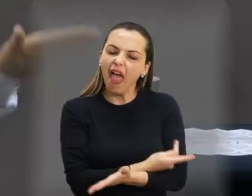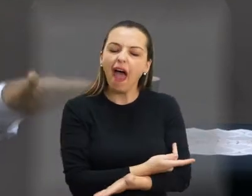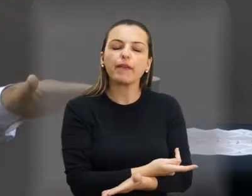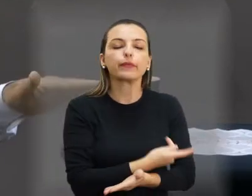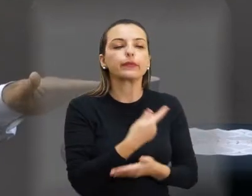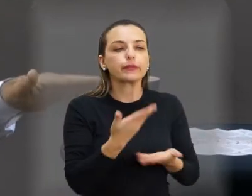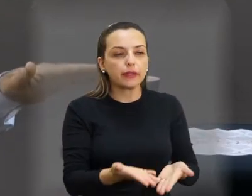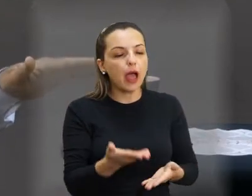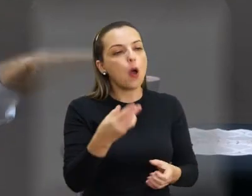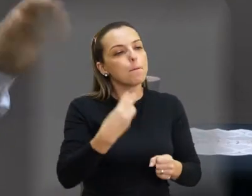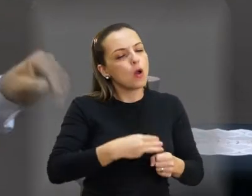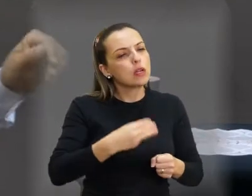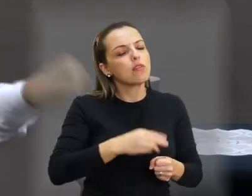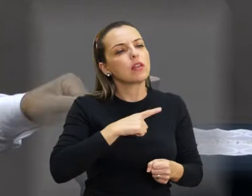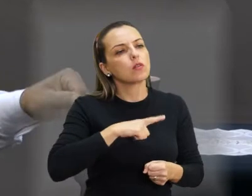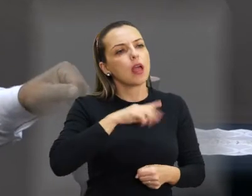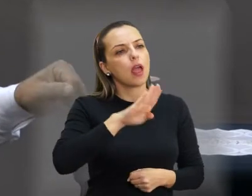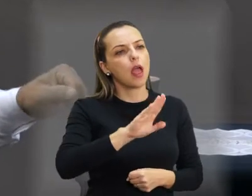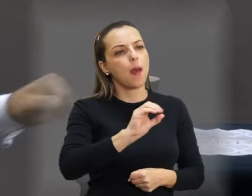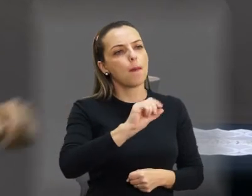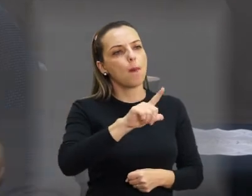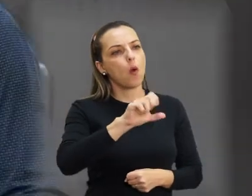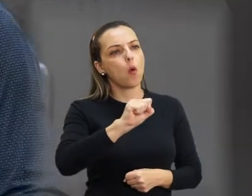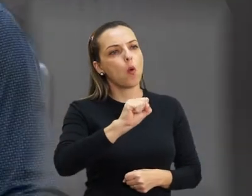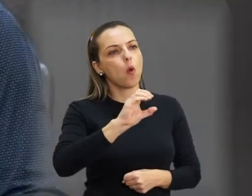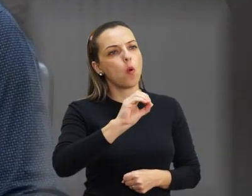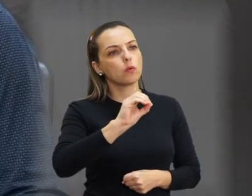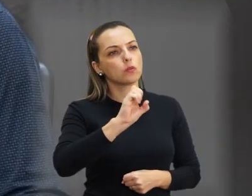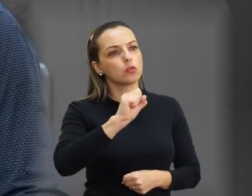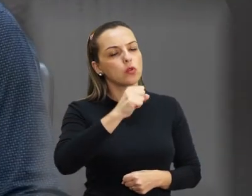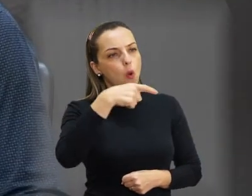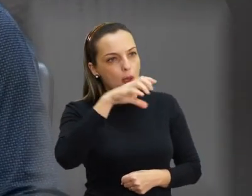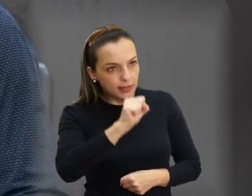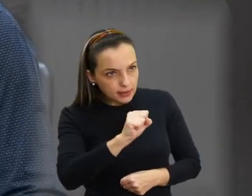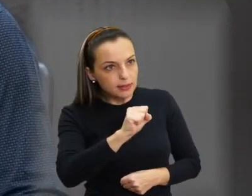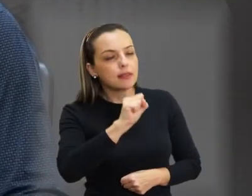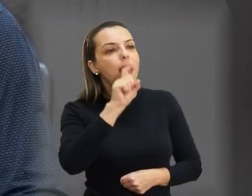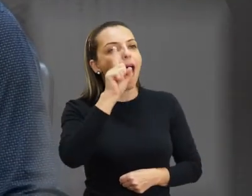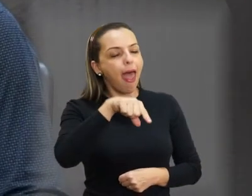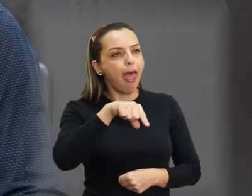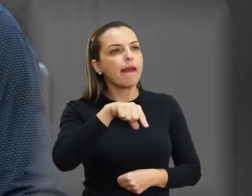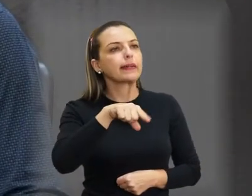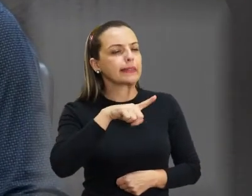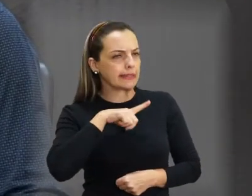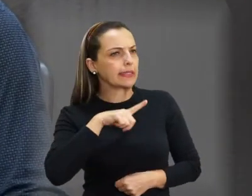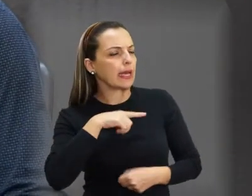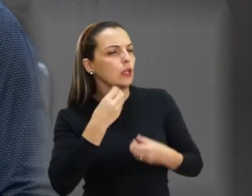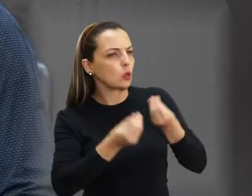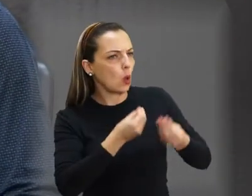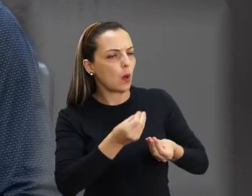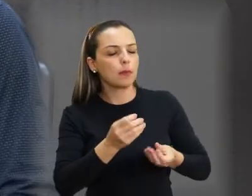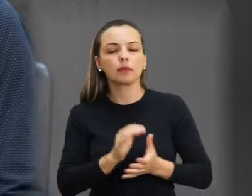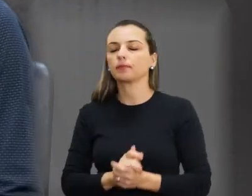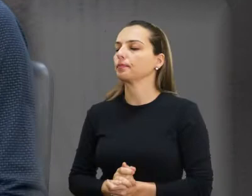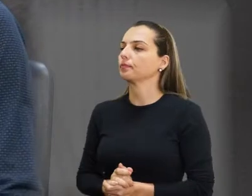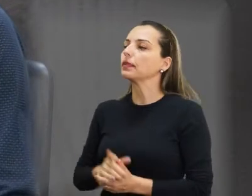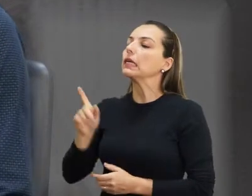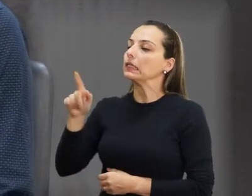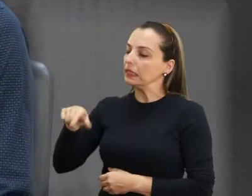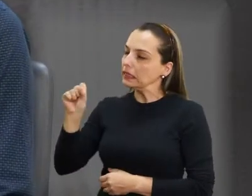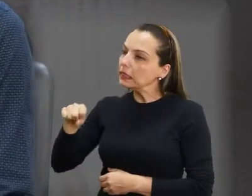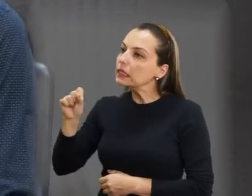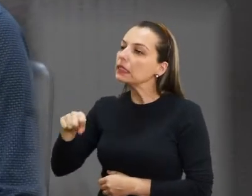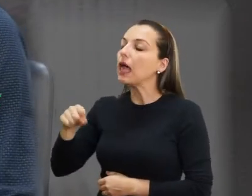tem bolsões suficientes para a demanda? Olha, eu creio que tem, Chico. A gente visitou vários deles, mas infelizmente as pessoas